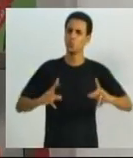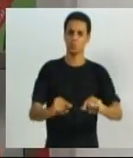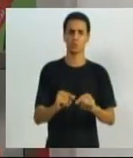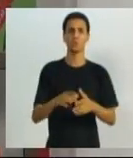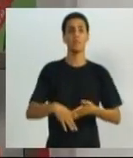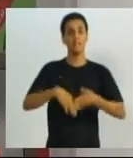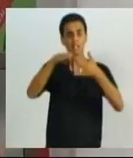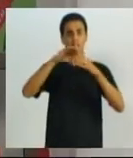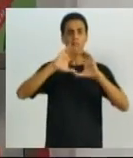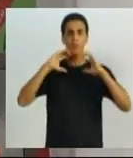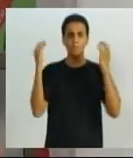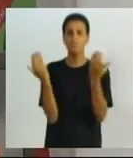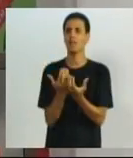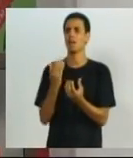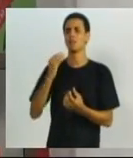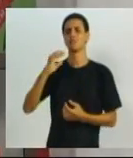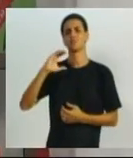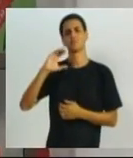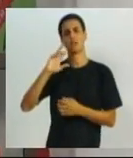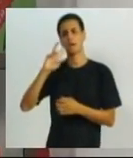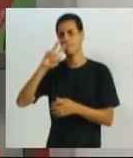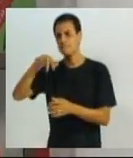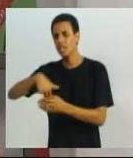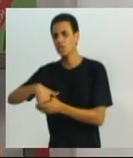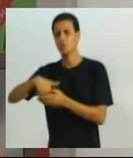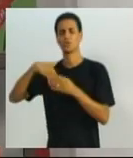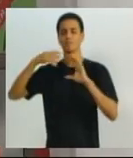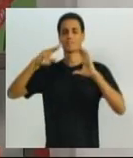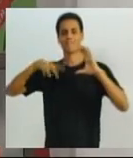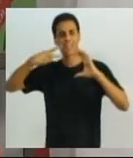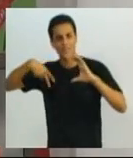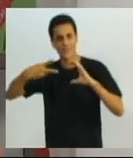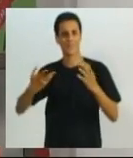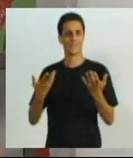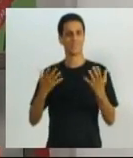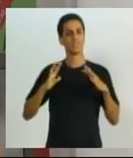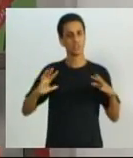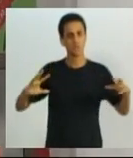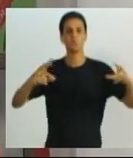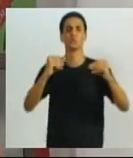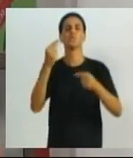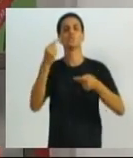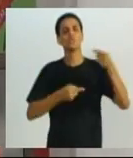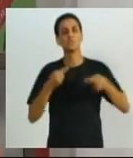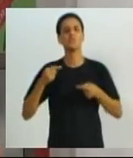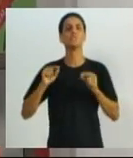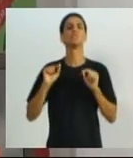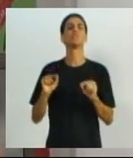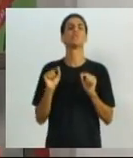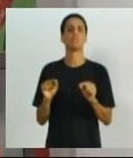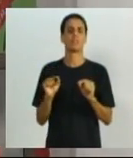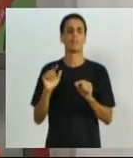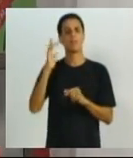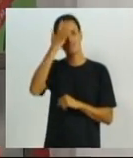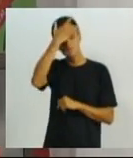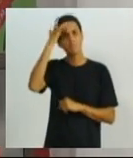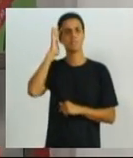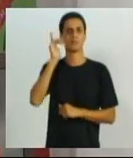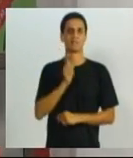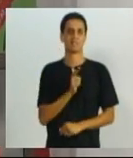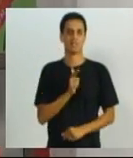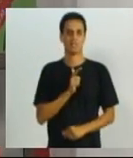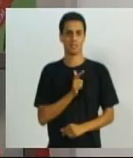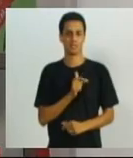esteja na prefeitura, não esteja na Câmara de Vereadores, tenha condição de debater mais próximo possível das condições que os demais têm.